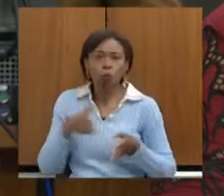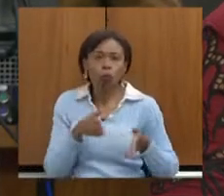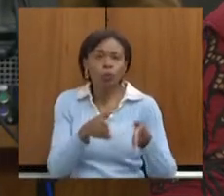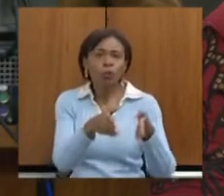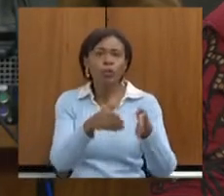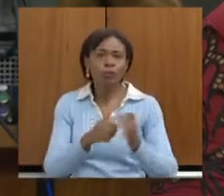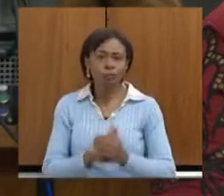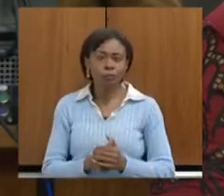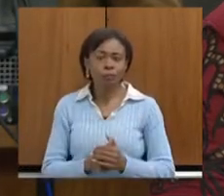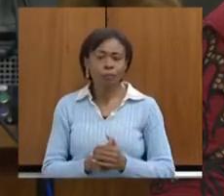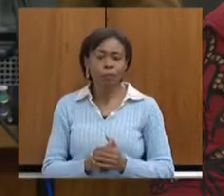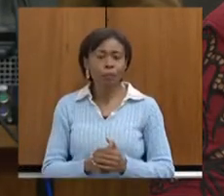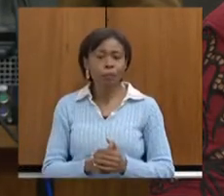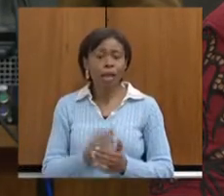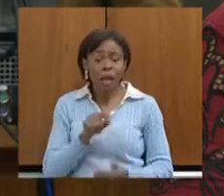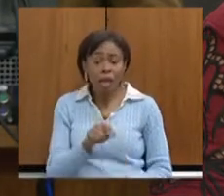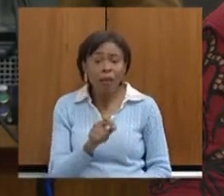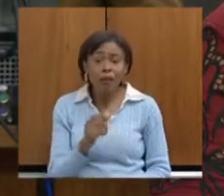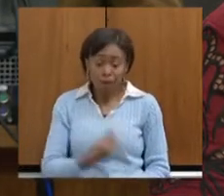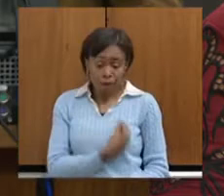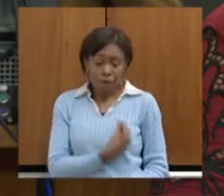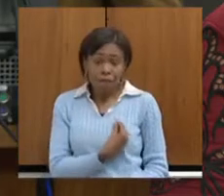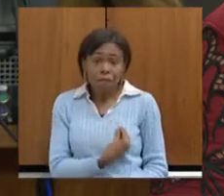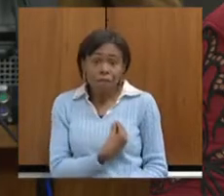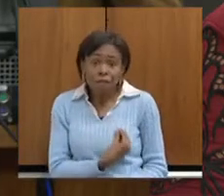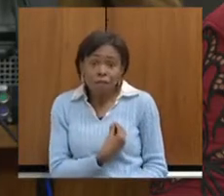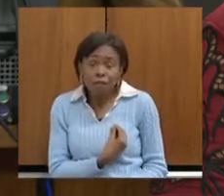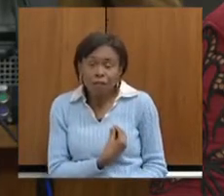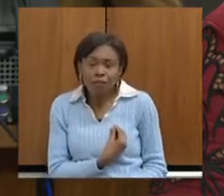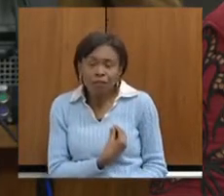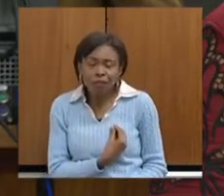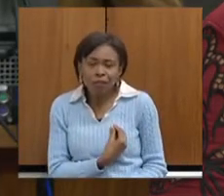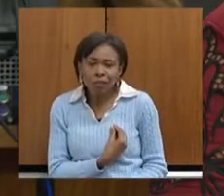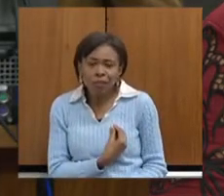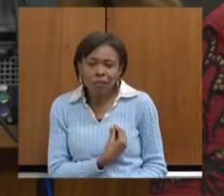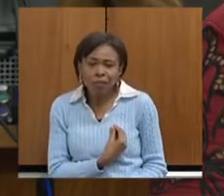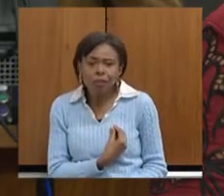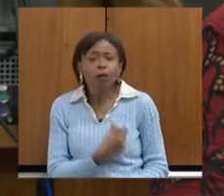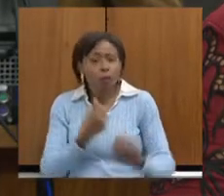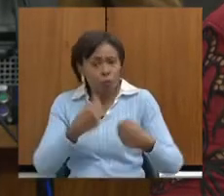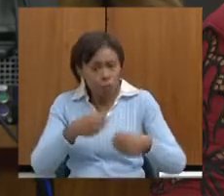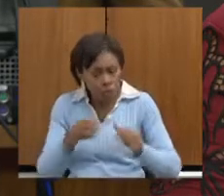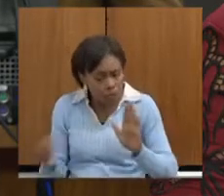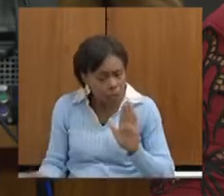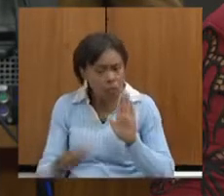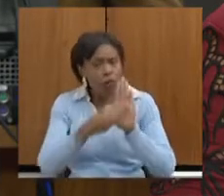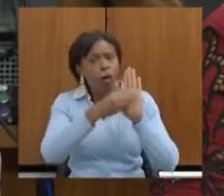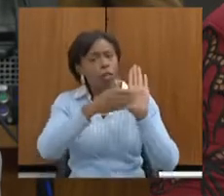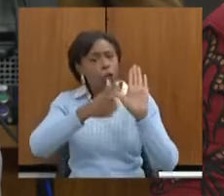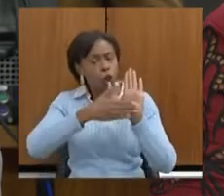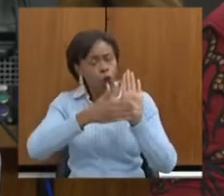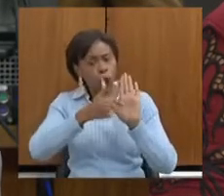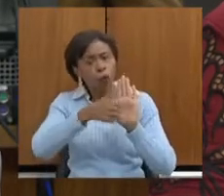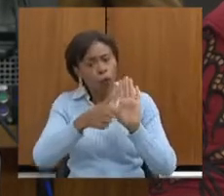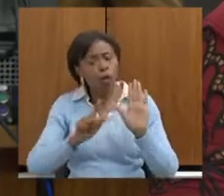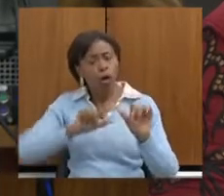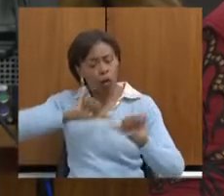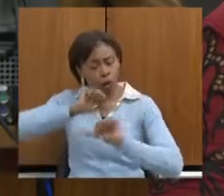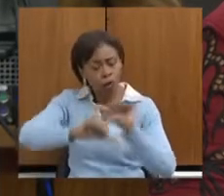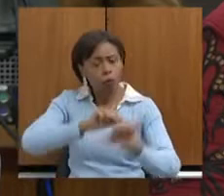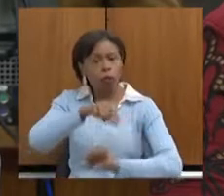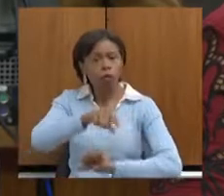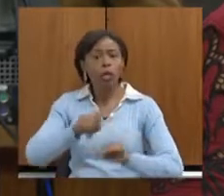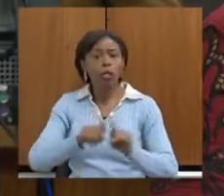claro aqui que o modo de vida e você está relacionada ao Rio né então o Rio Doce